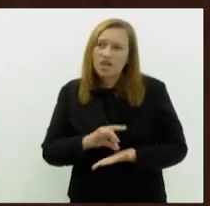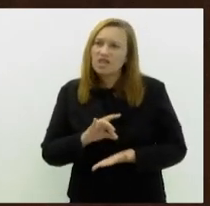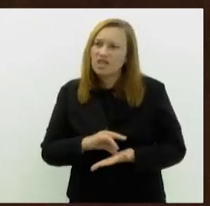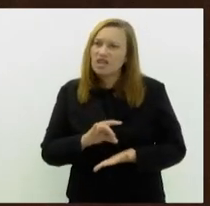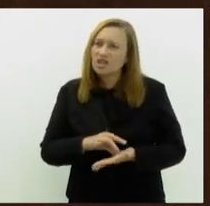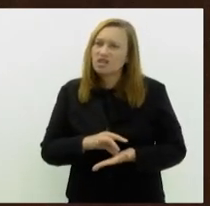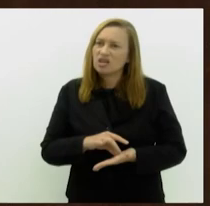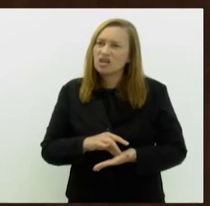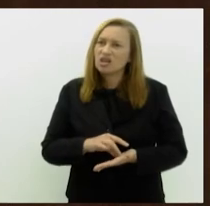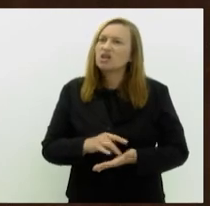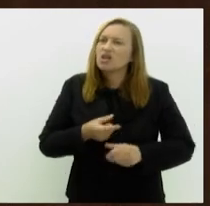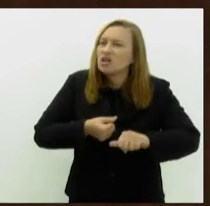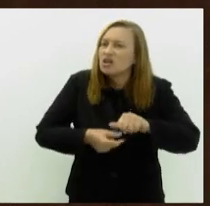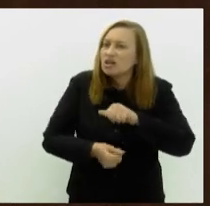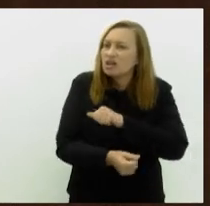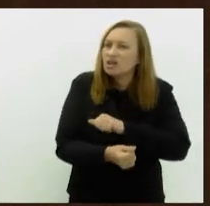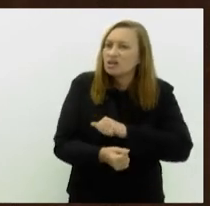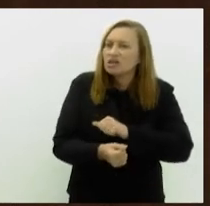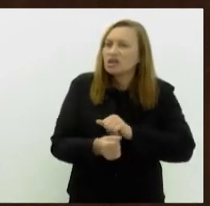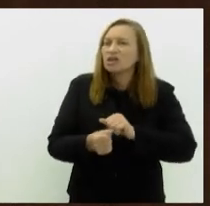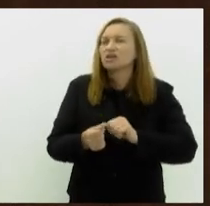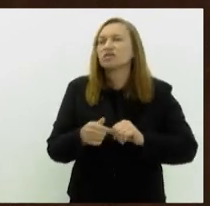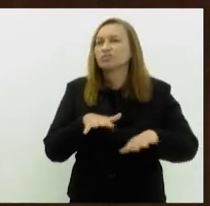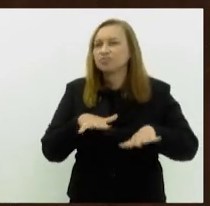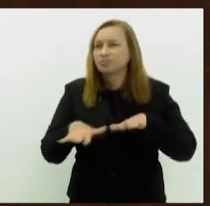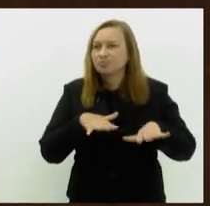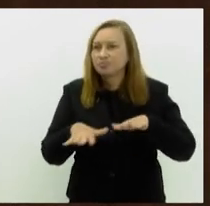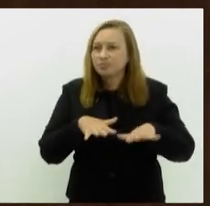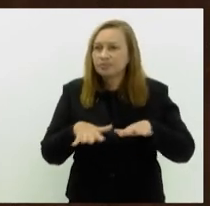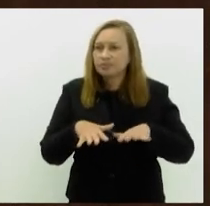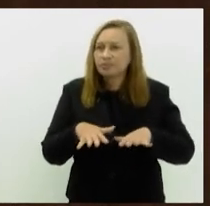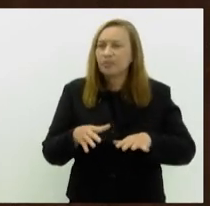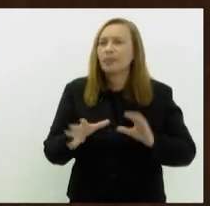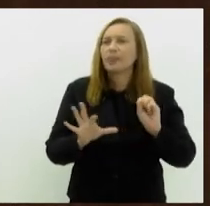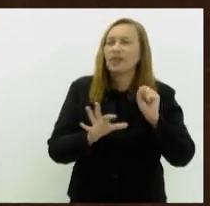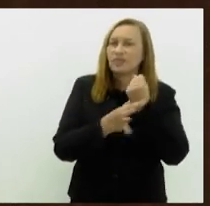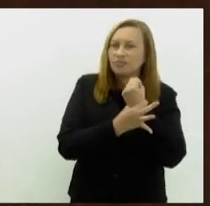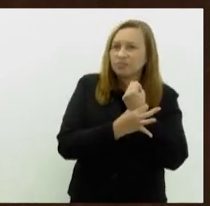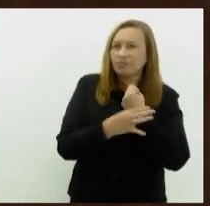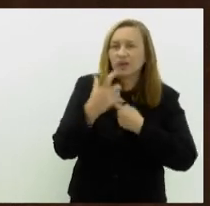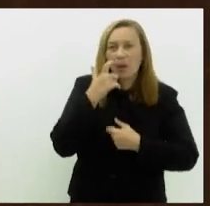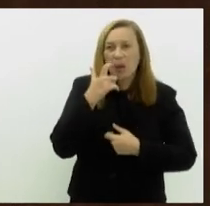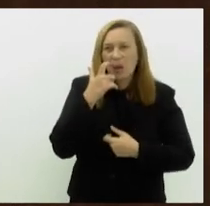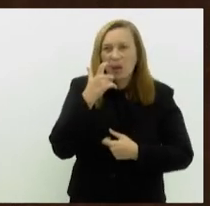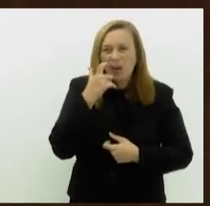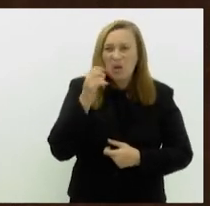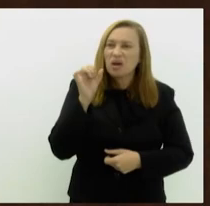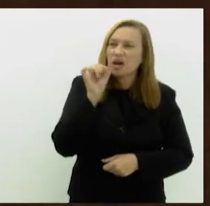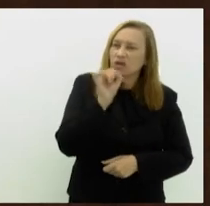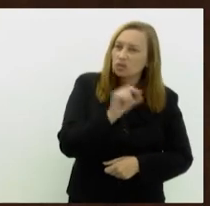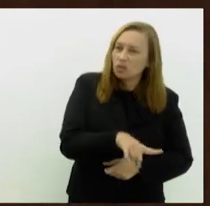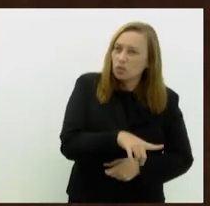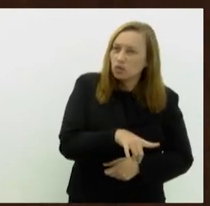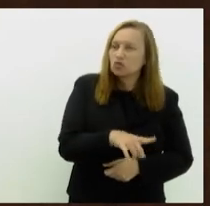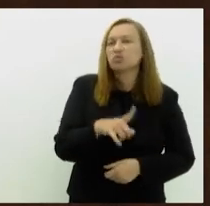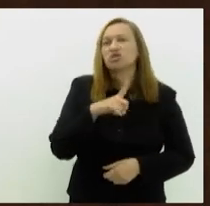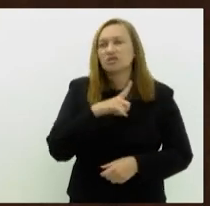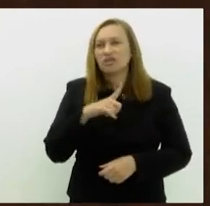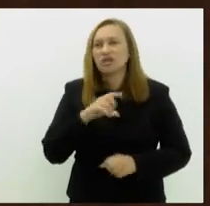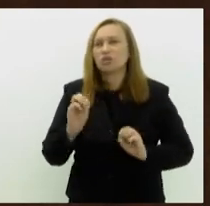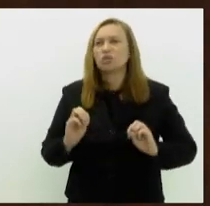empenharam recursos para garantia da mobilidade, para garantia da segurança, porque das últimas vezes que tiveram